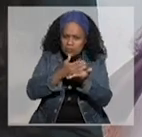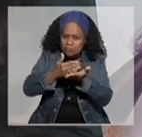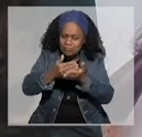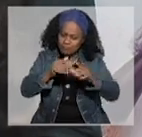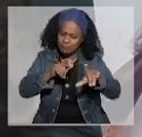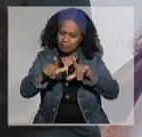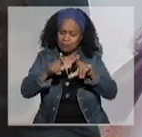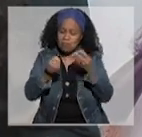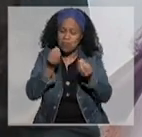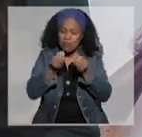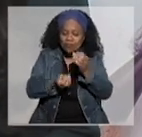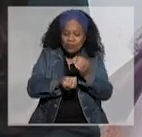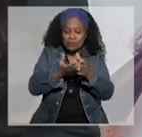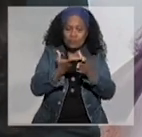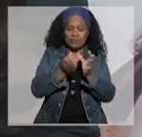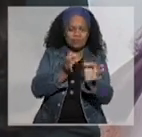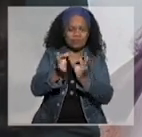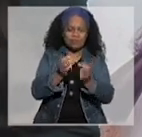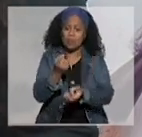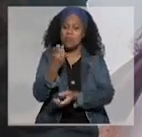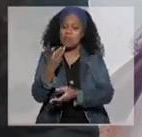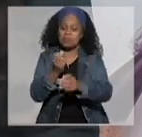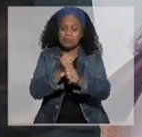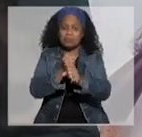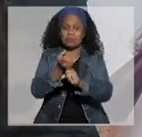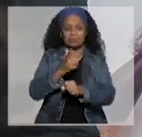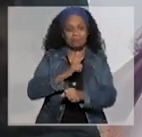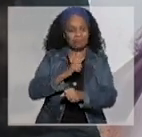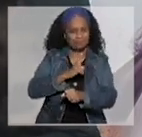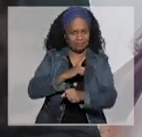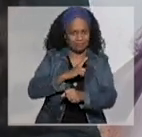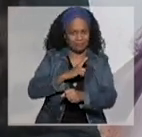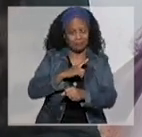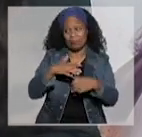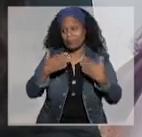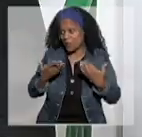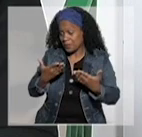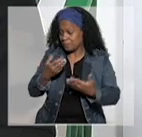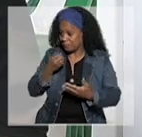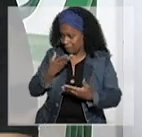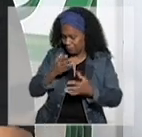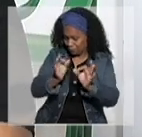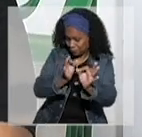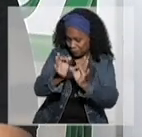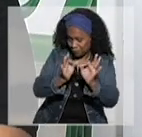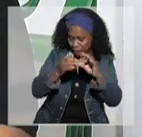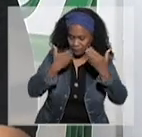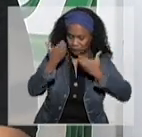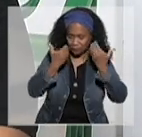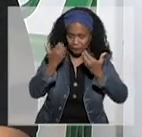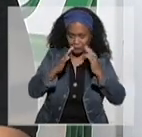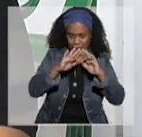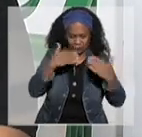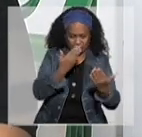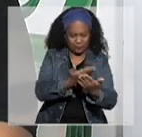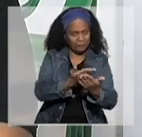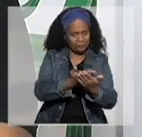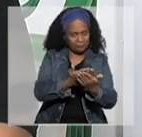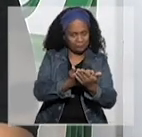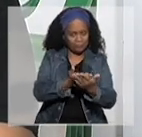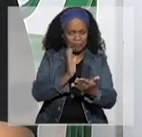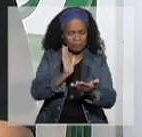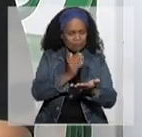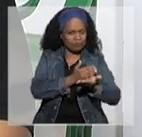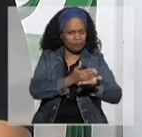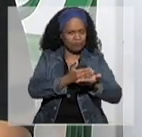esse trabalho, como foi criado o projeto, há quanto tempo ele existe. O Dani, o projeto Orquestra nas Escolas,